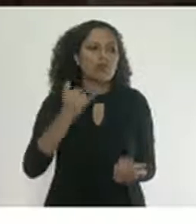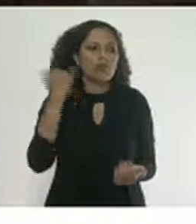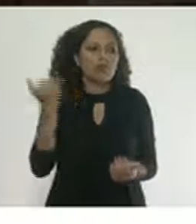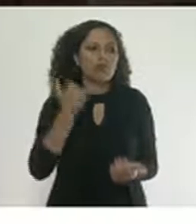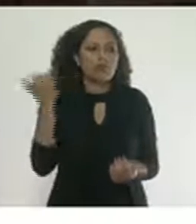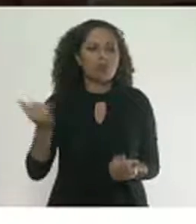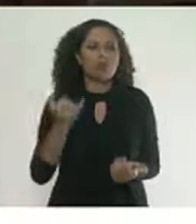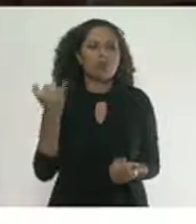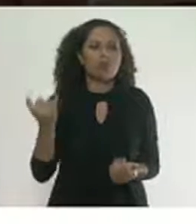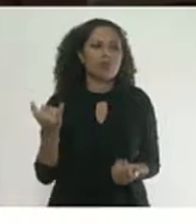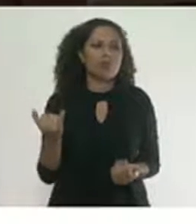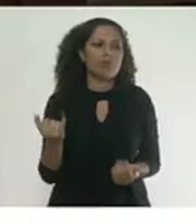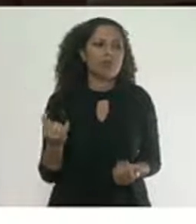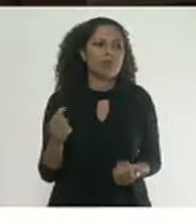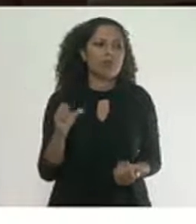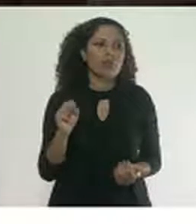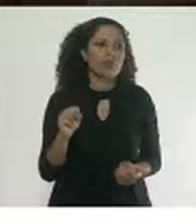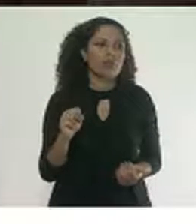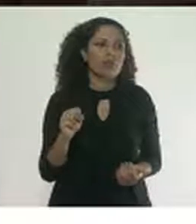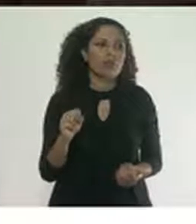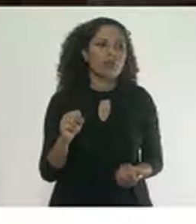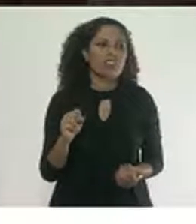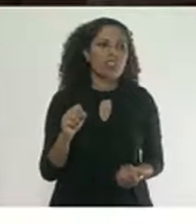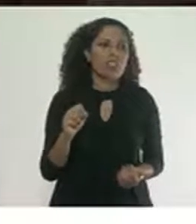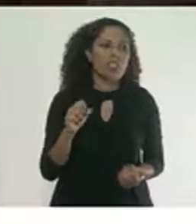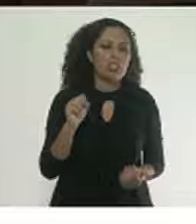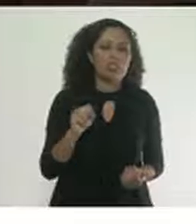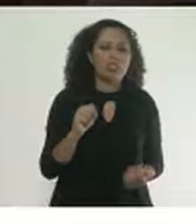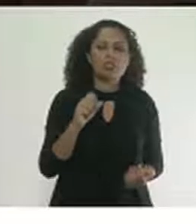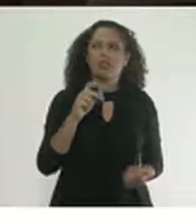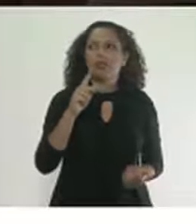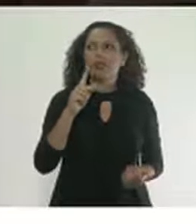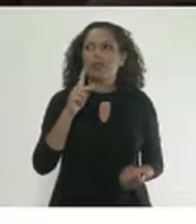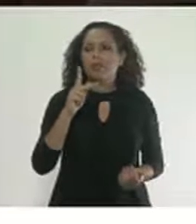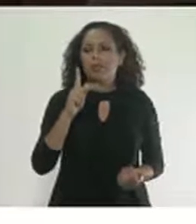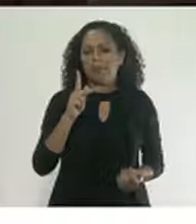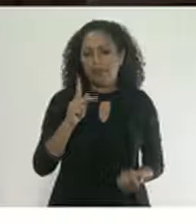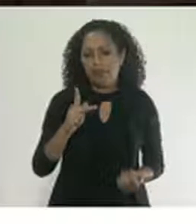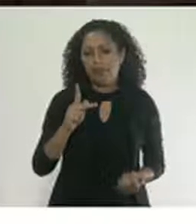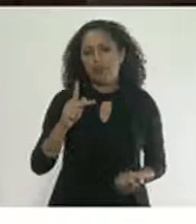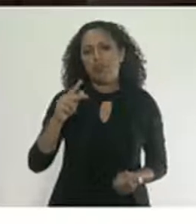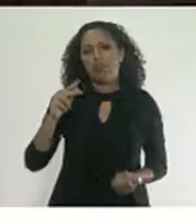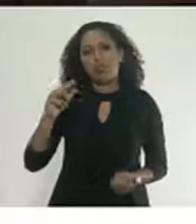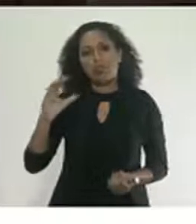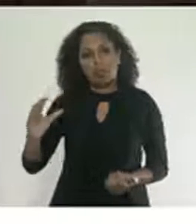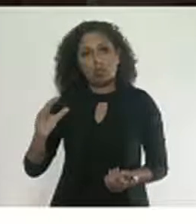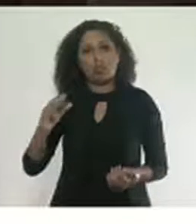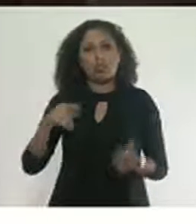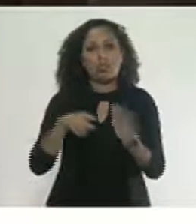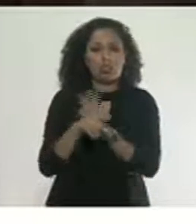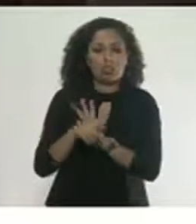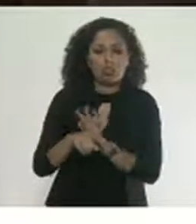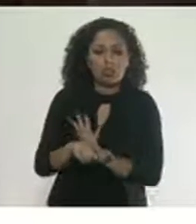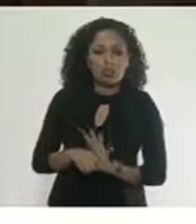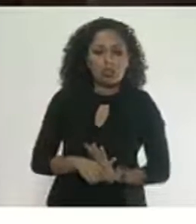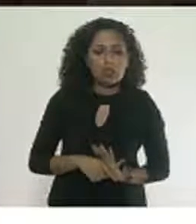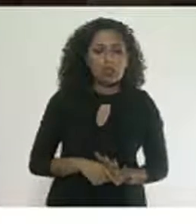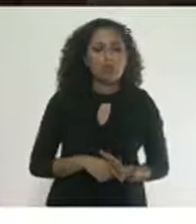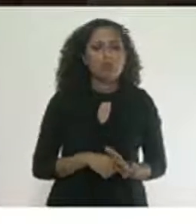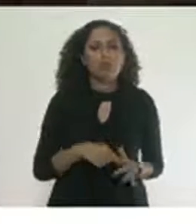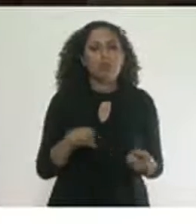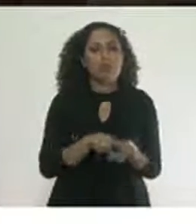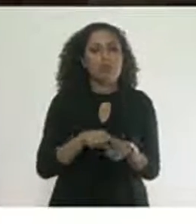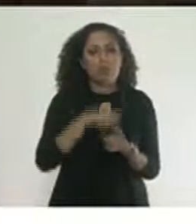possibilidade aqui que o SFPC do Comando Militar do Leste cumpra as normas de controle dos